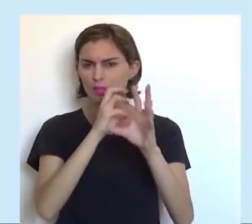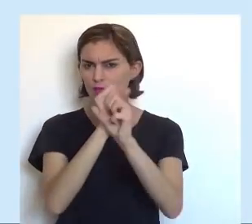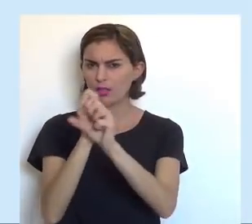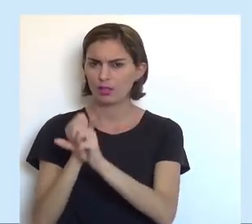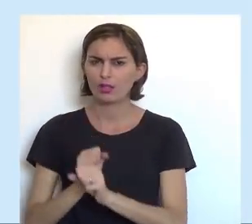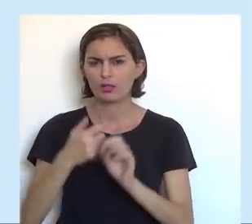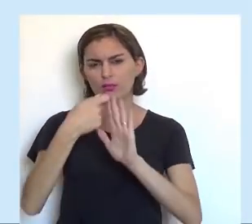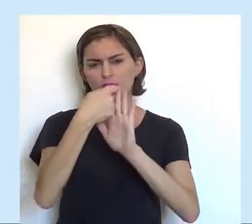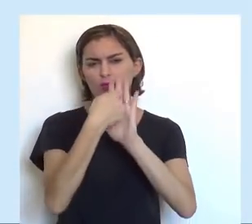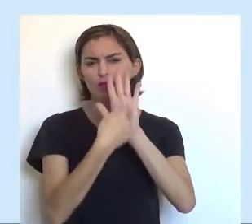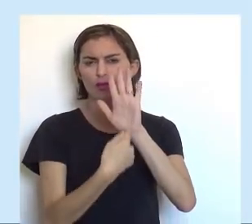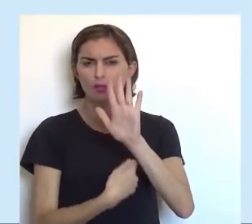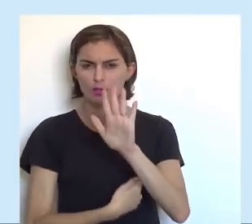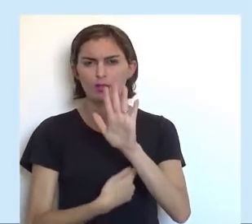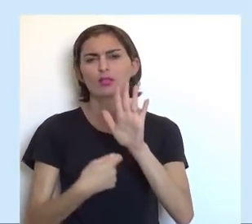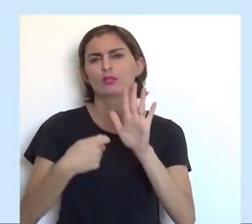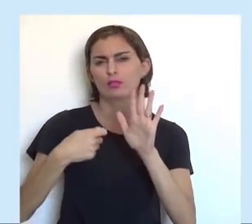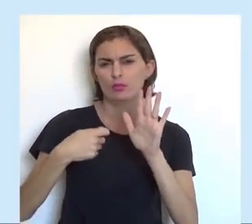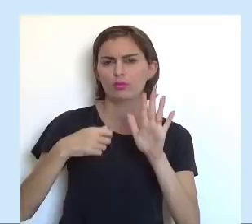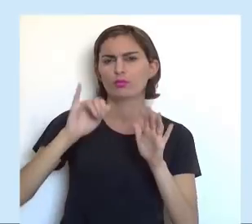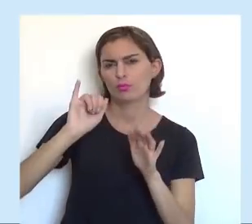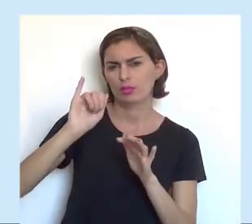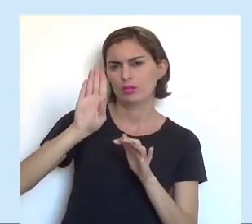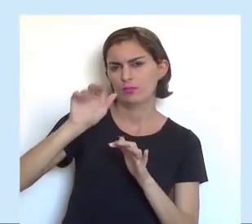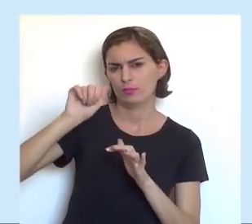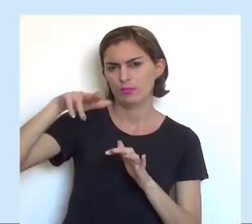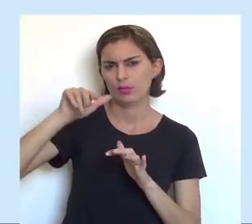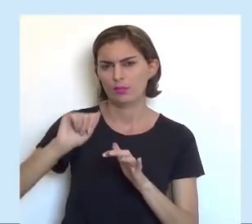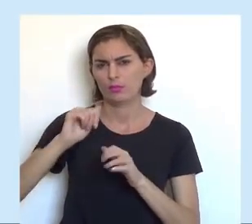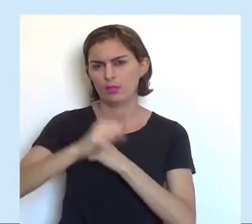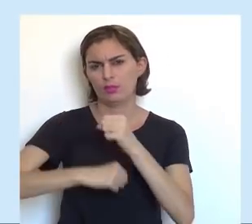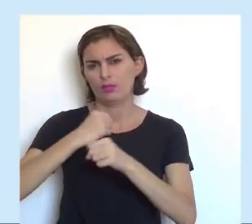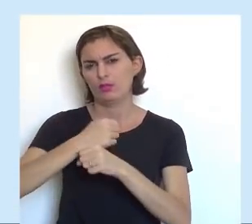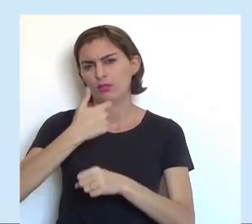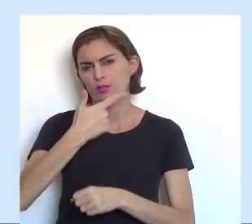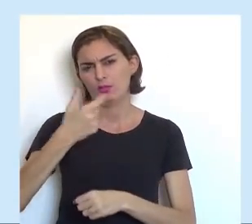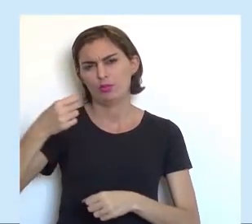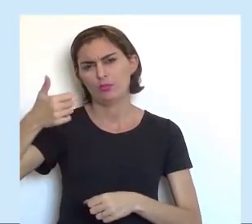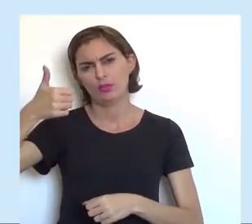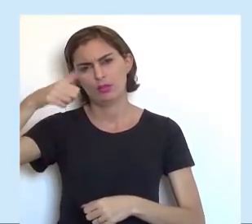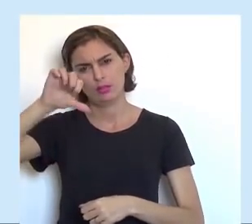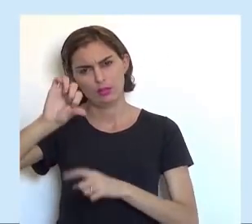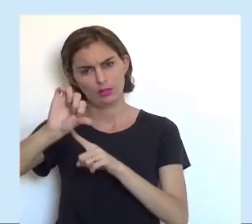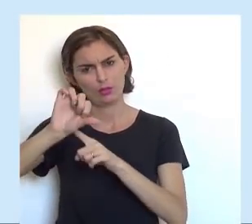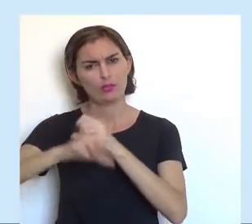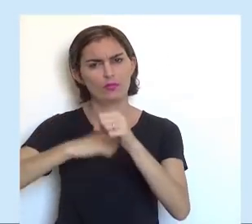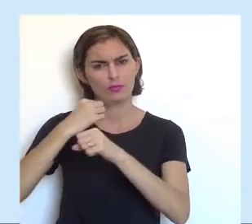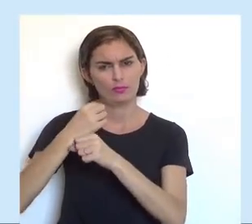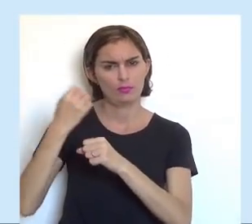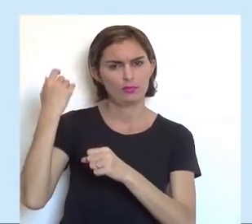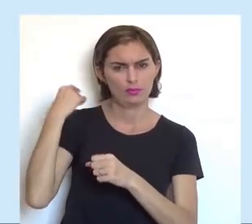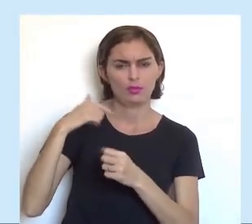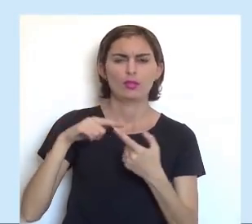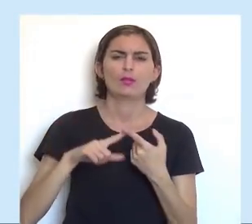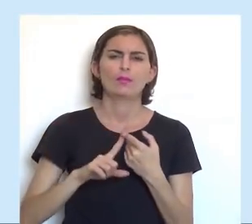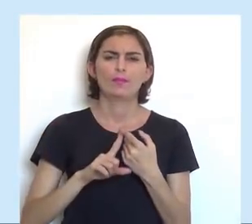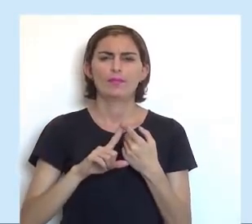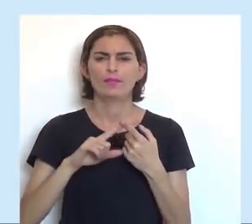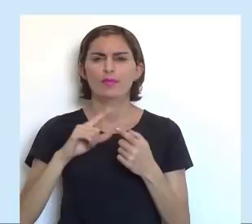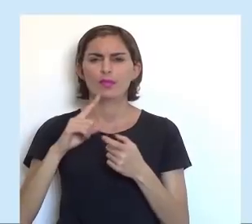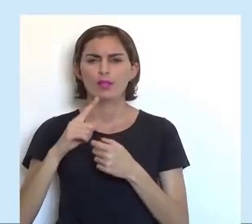são dados do relatório pneumático do IBAMA de 2019, ano base